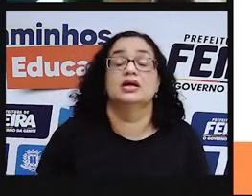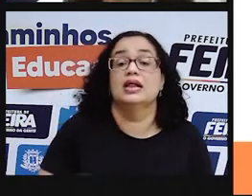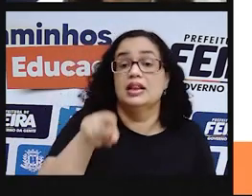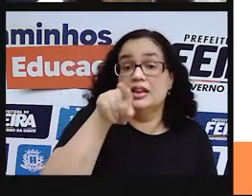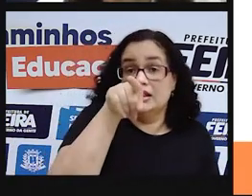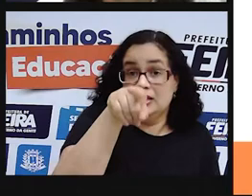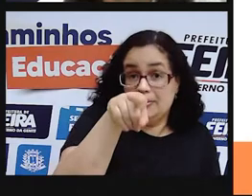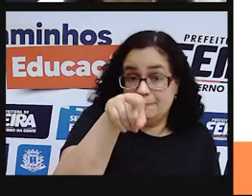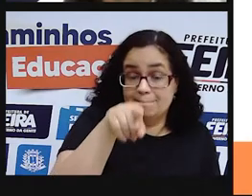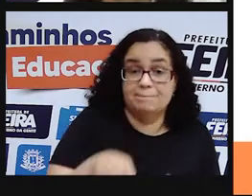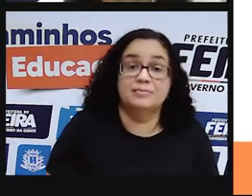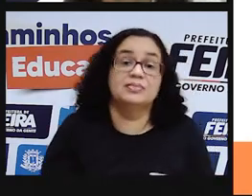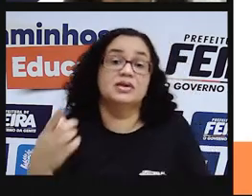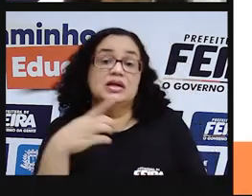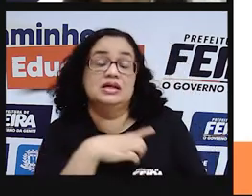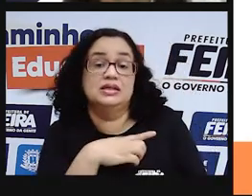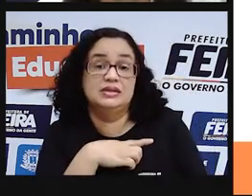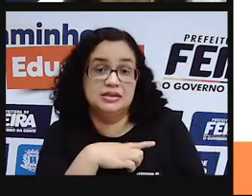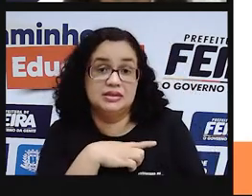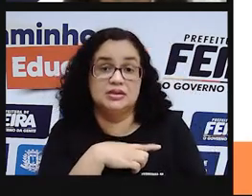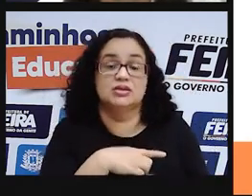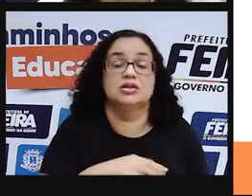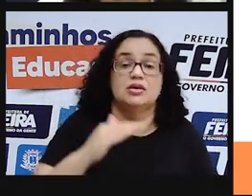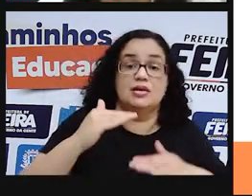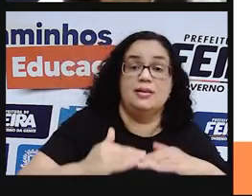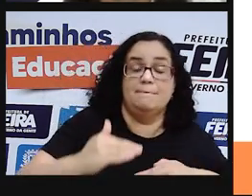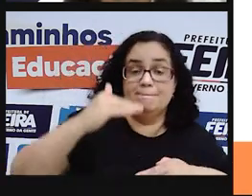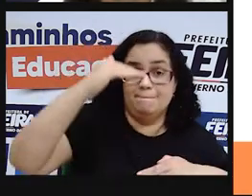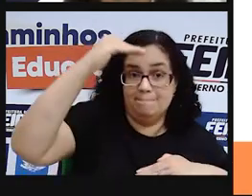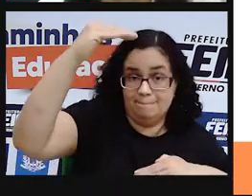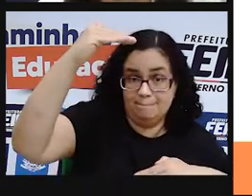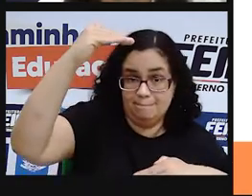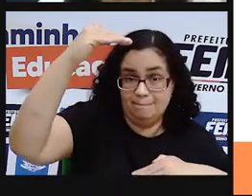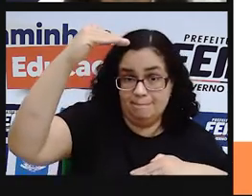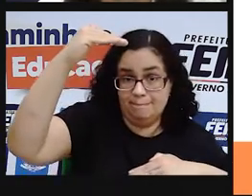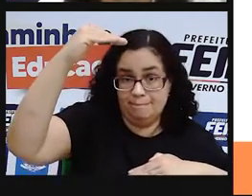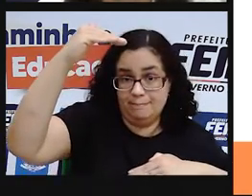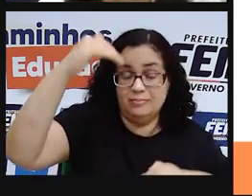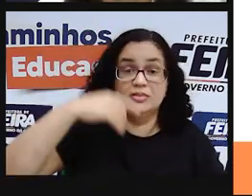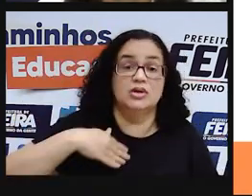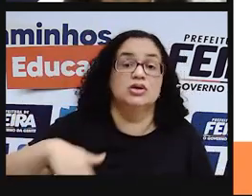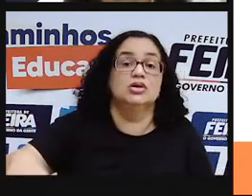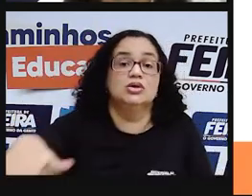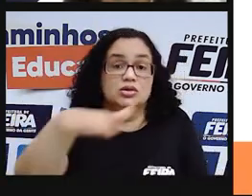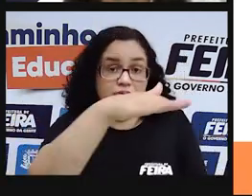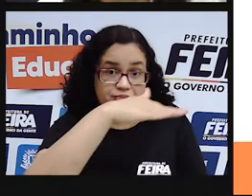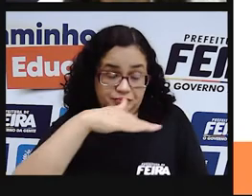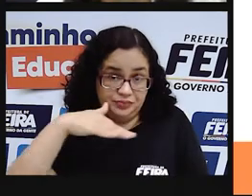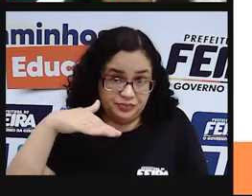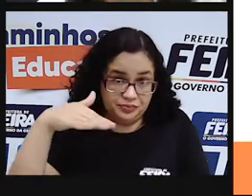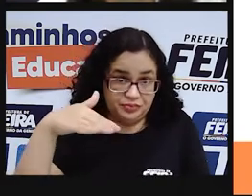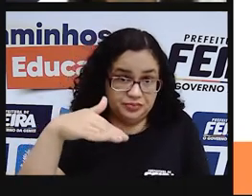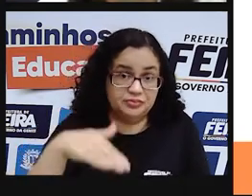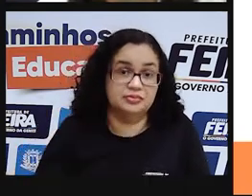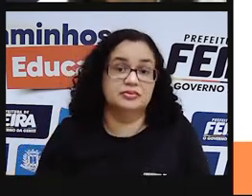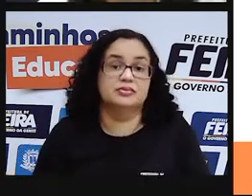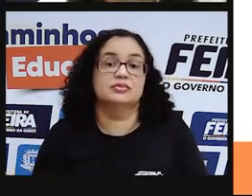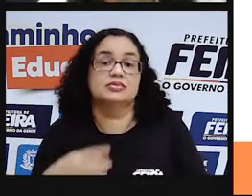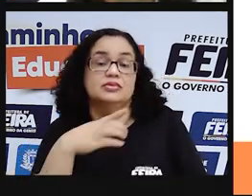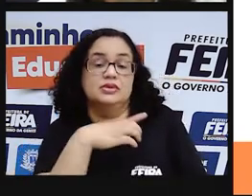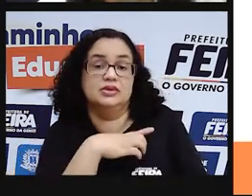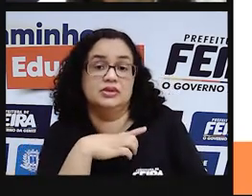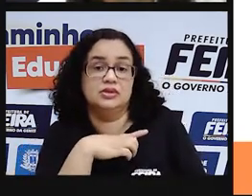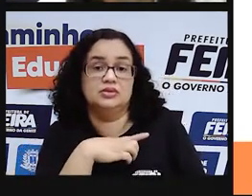o lago e Lagoa São porções de terra com altitudes inferiores a um ambiente circundante retendo e